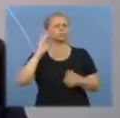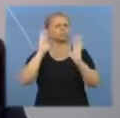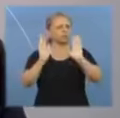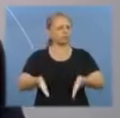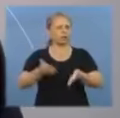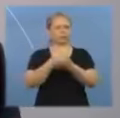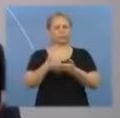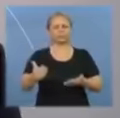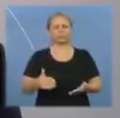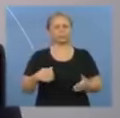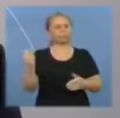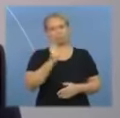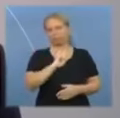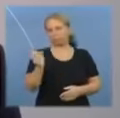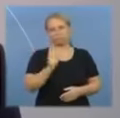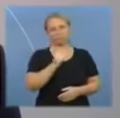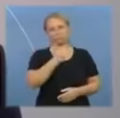a partir do dia de ontem.